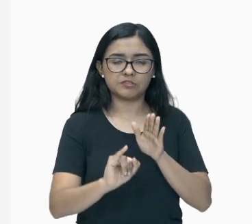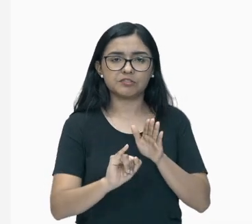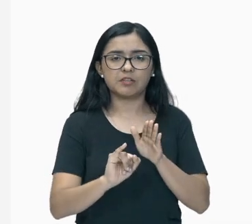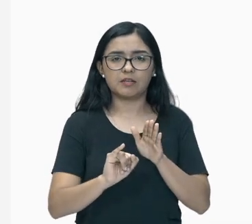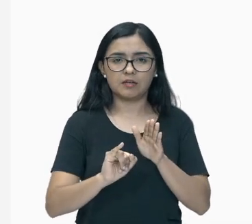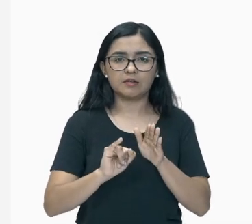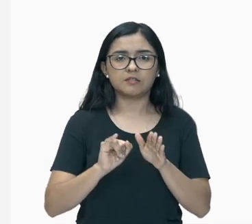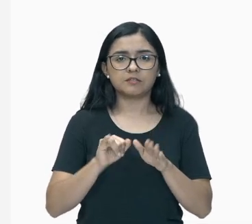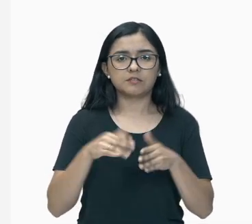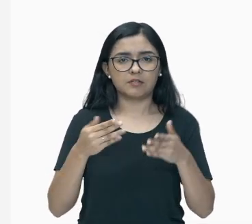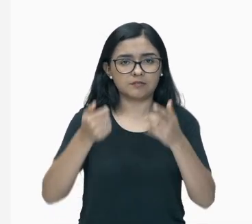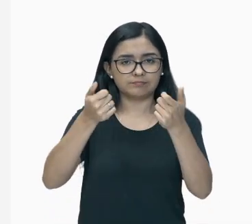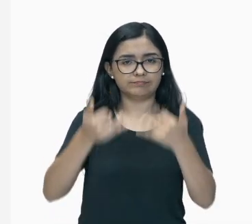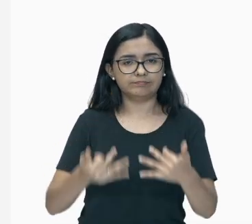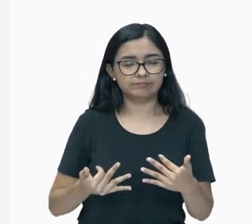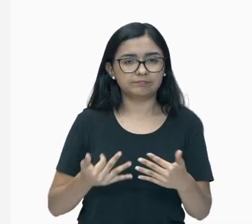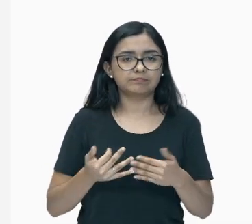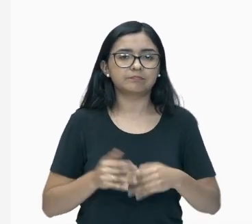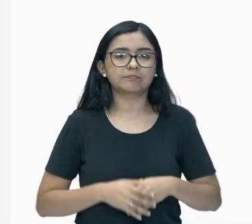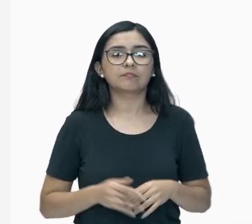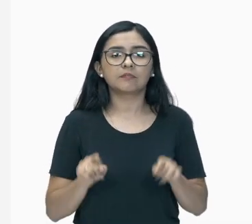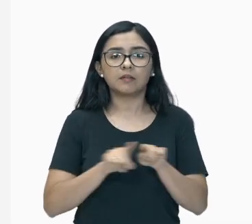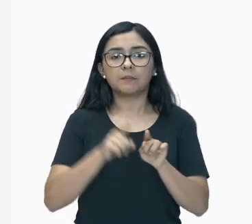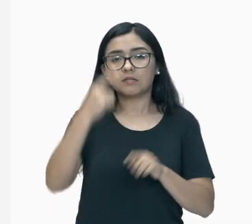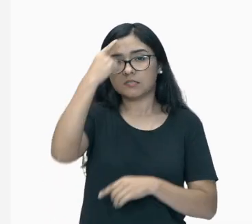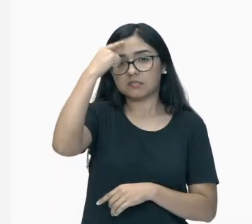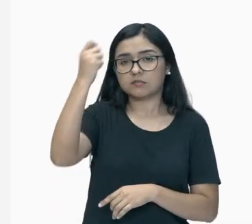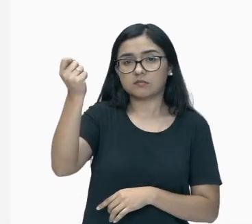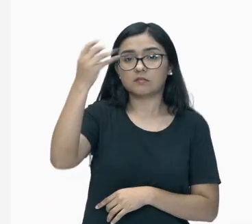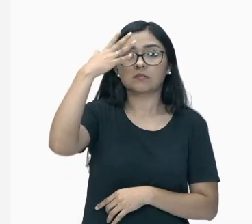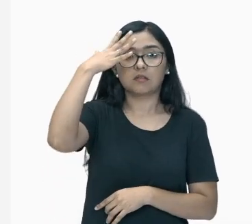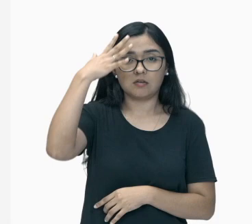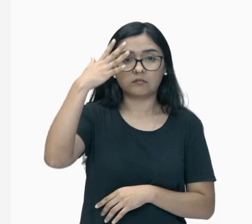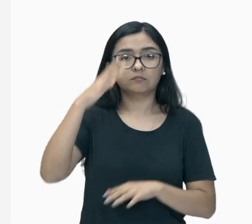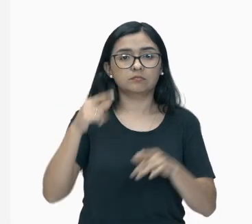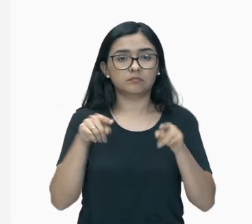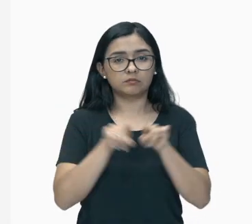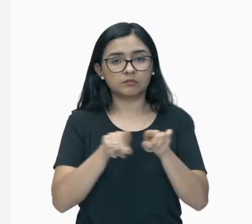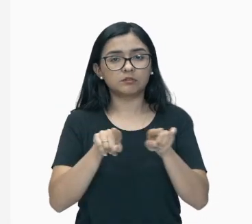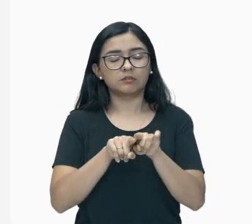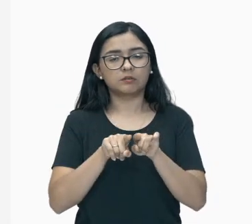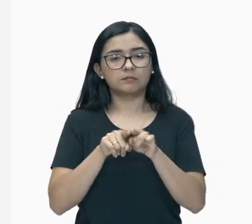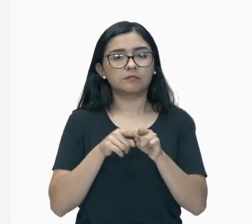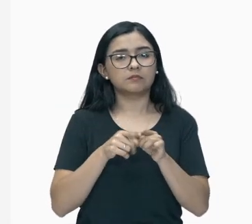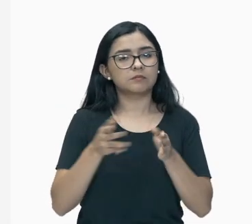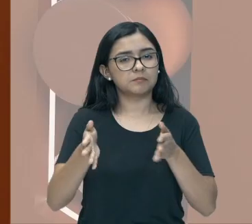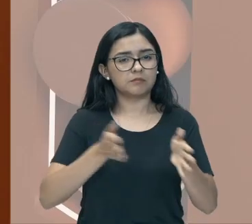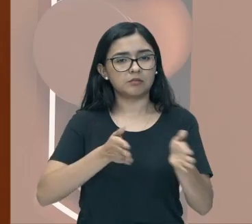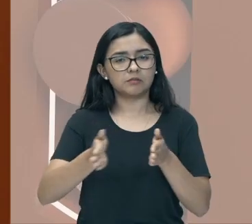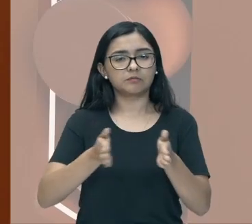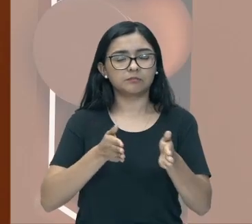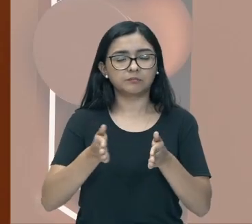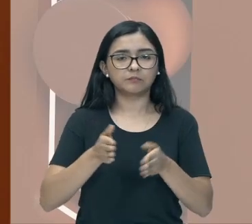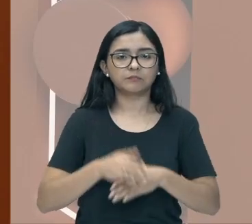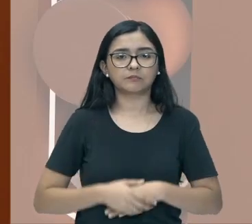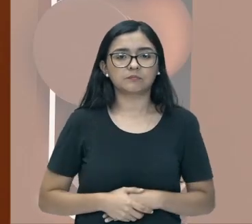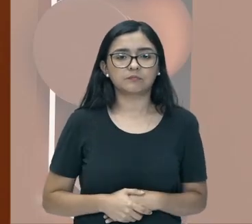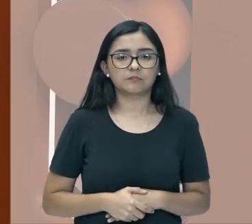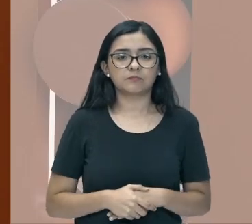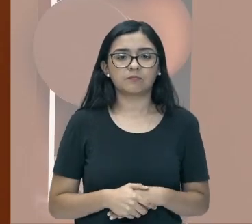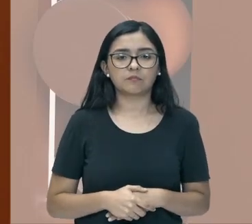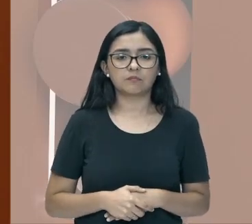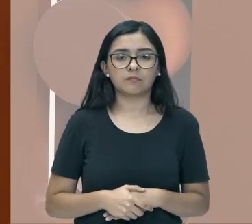né, que os colonos falavam, as ideias iluministas também vão florescer aí na colônia e vão fazer com que